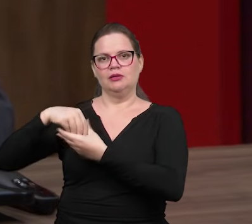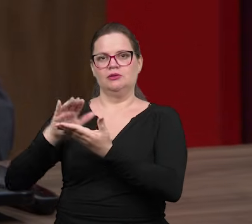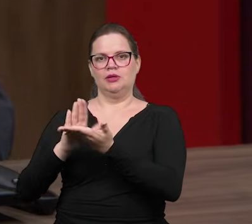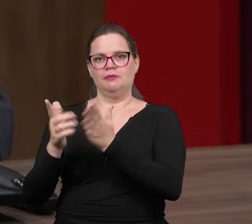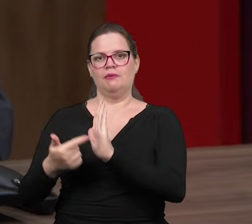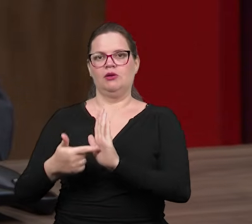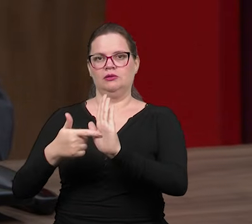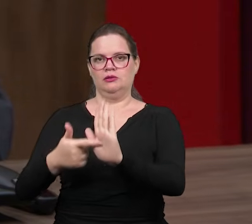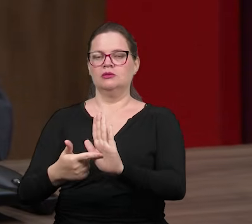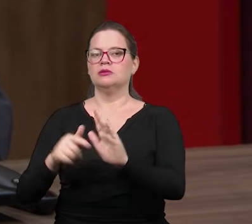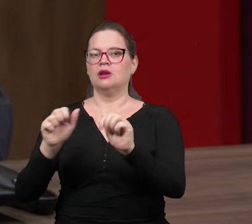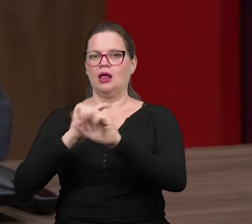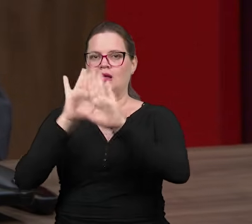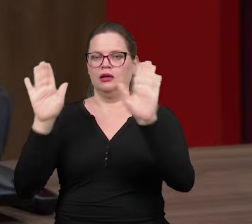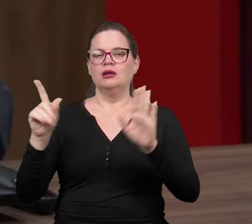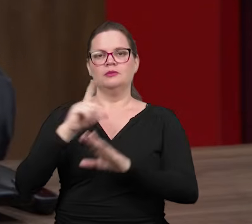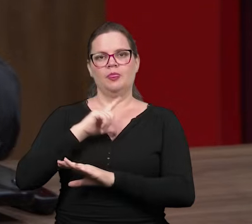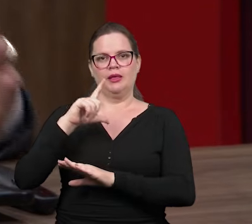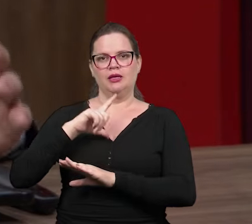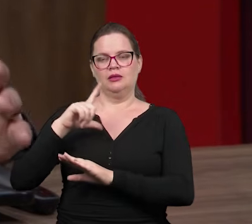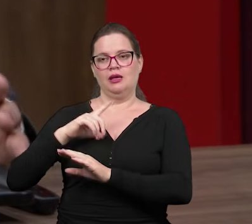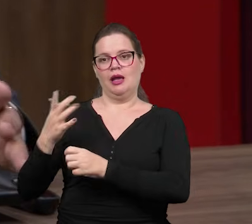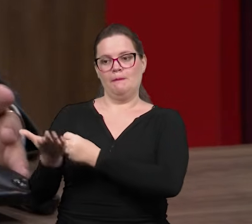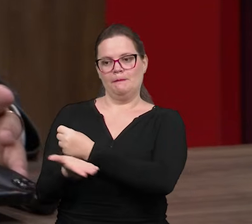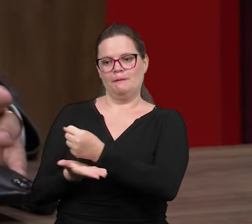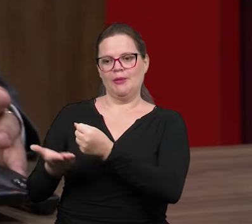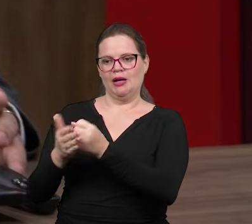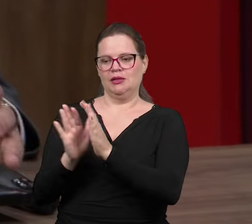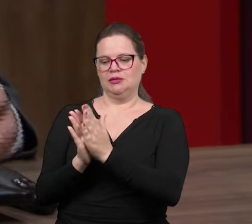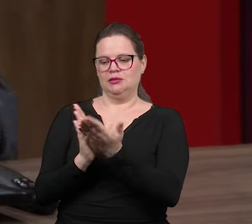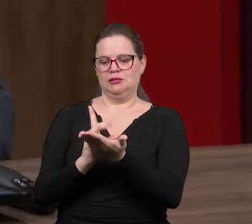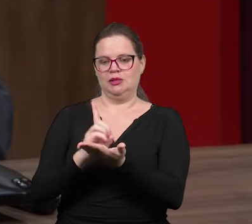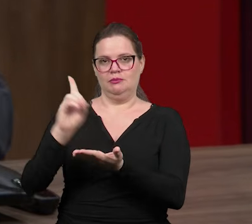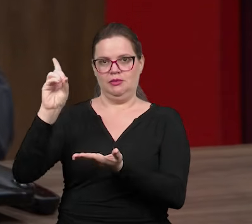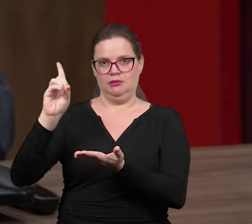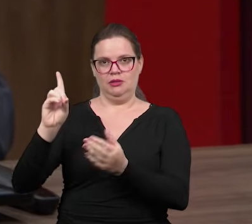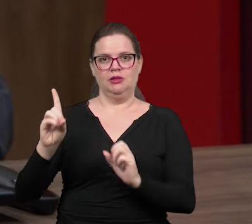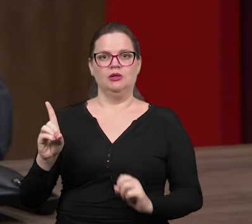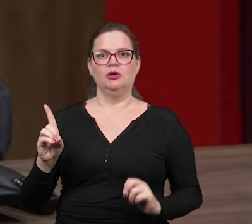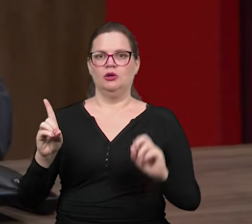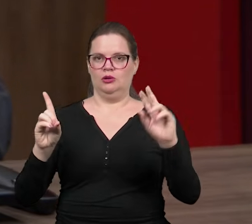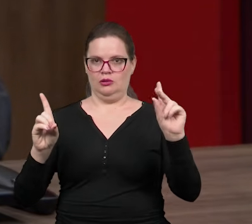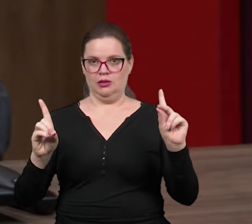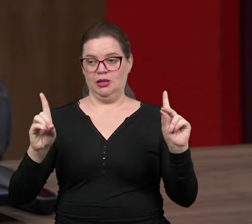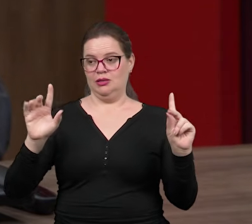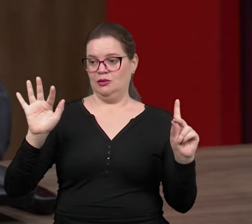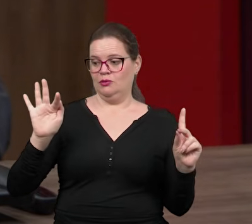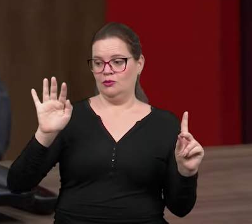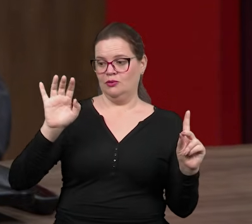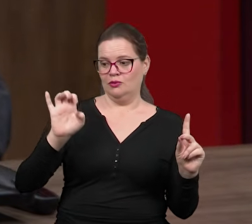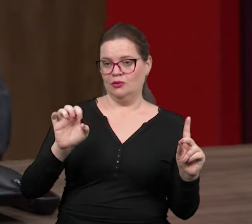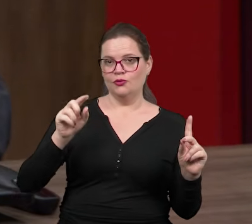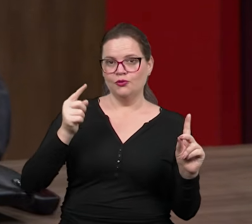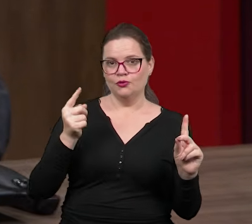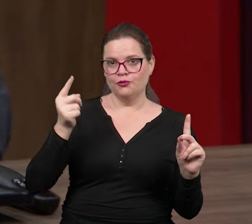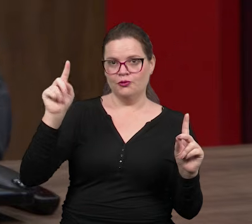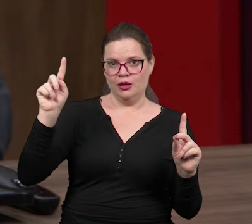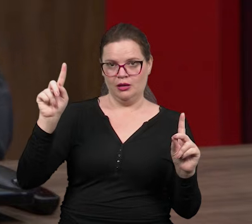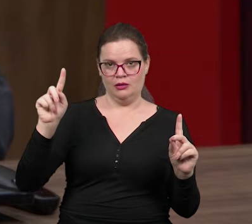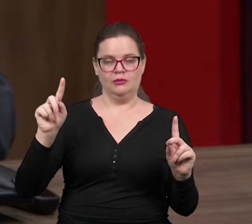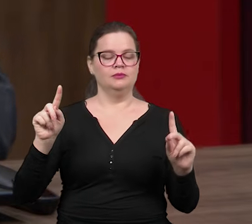na palavra, que tem o seu apoio todo na palavra de Deus. E quando nós falamos de outras manifestações